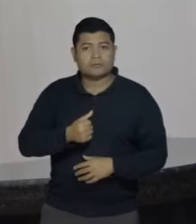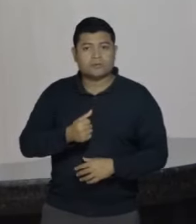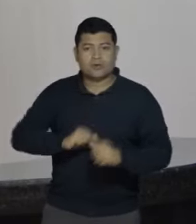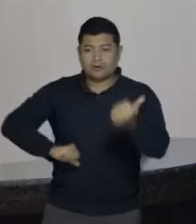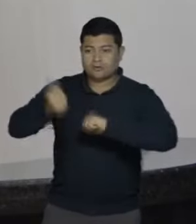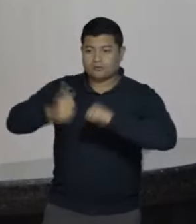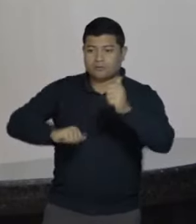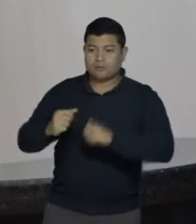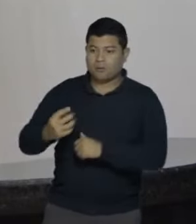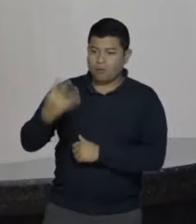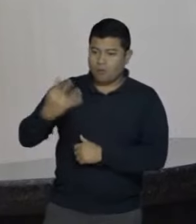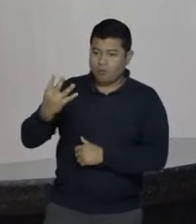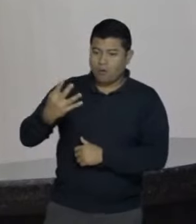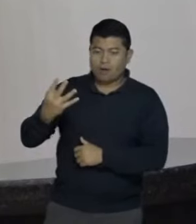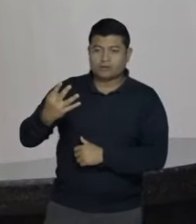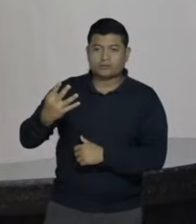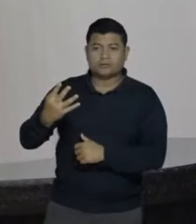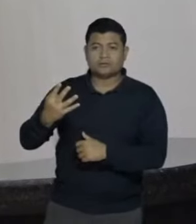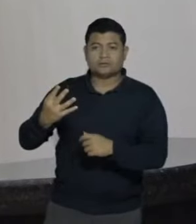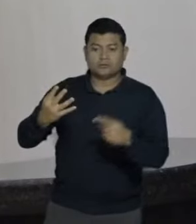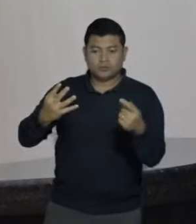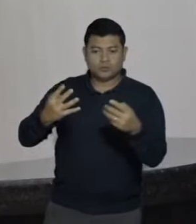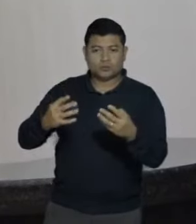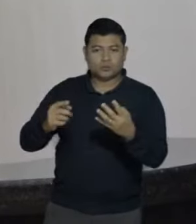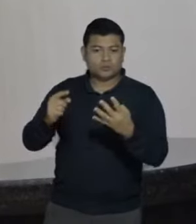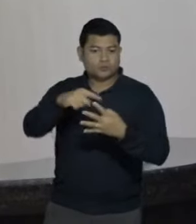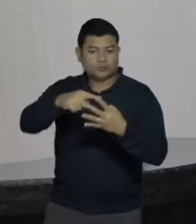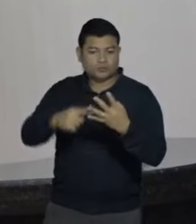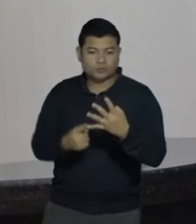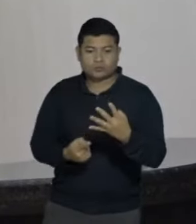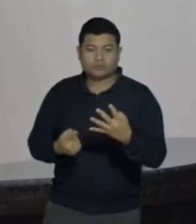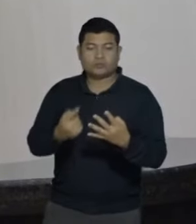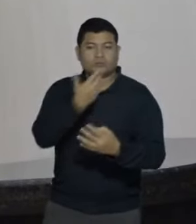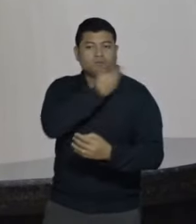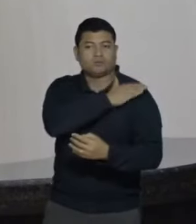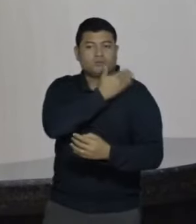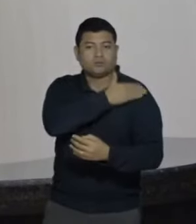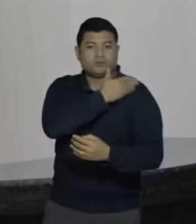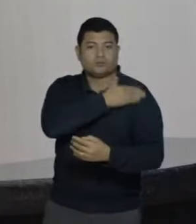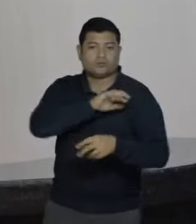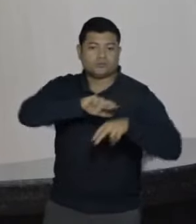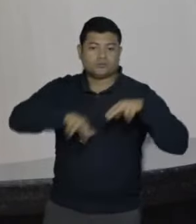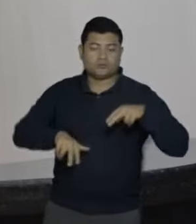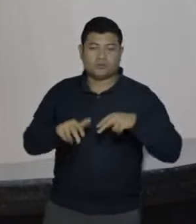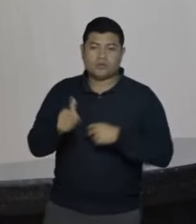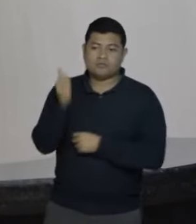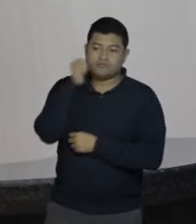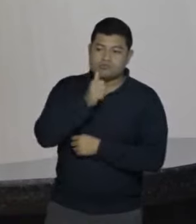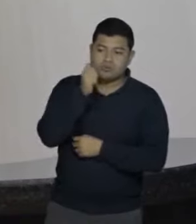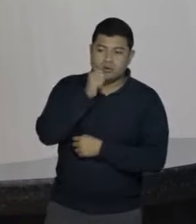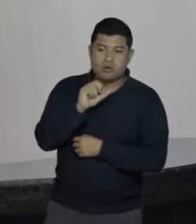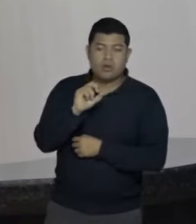dimensões sobre preconceito de gênero em que meninas e mulheres enfrentam